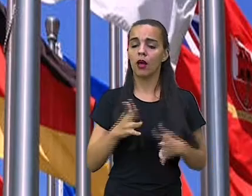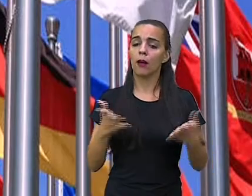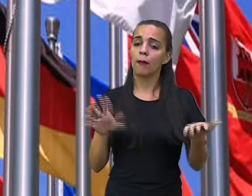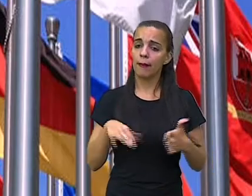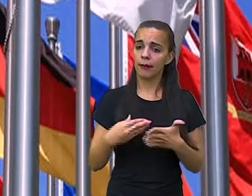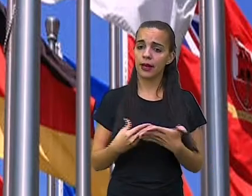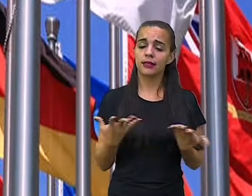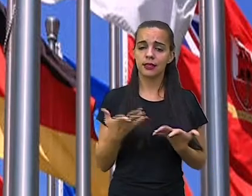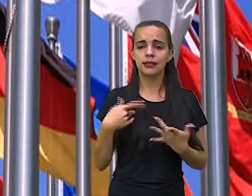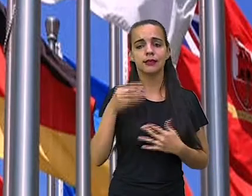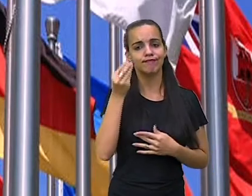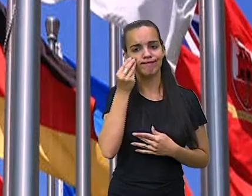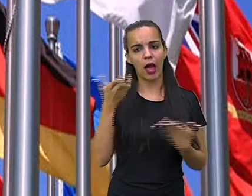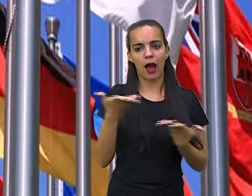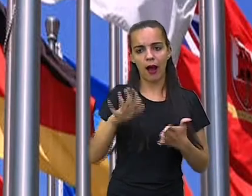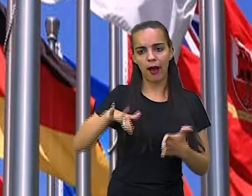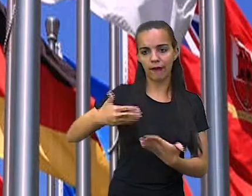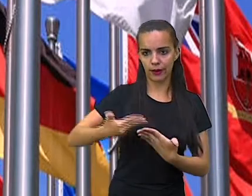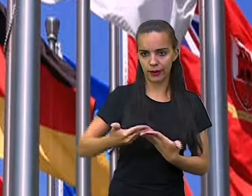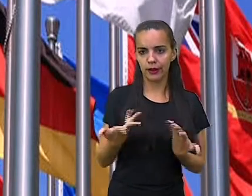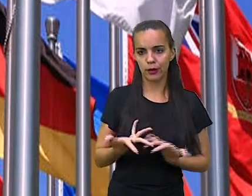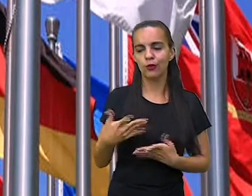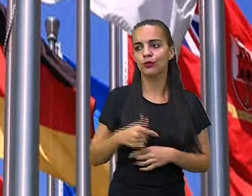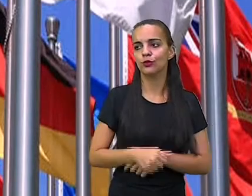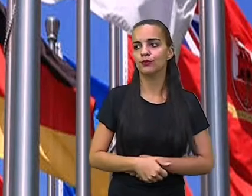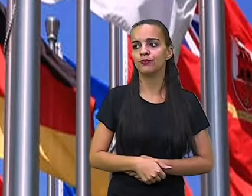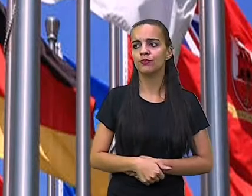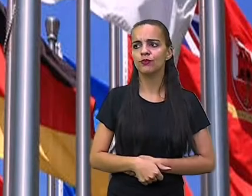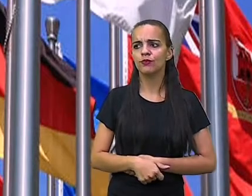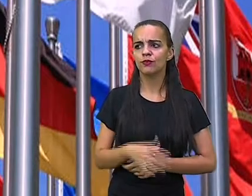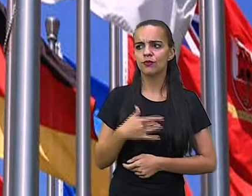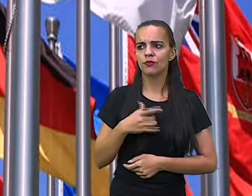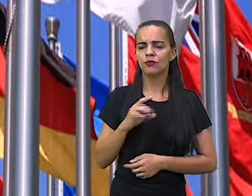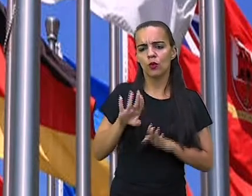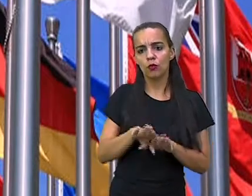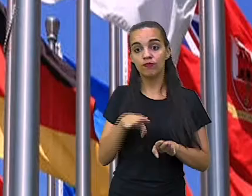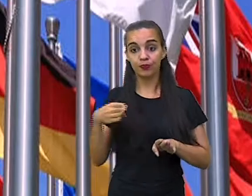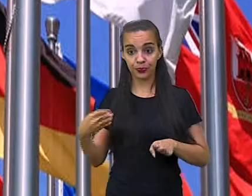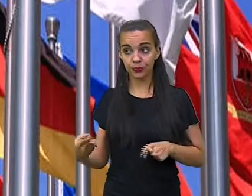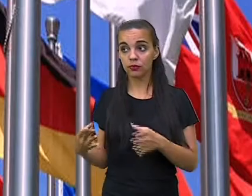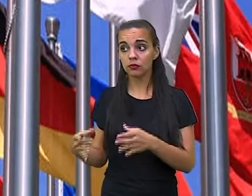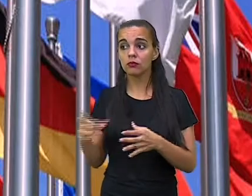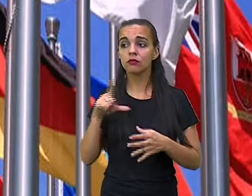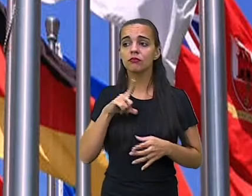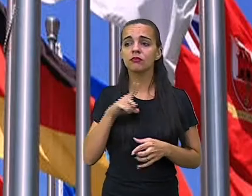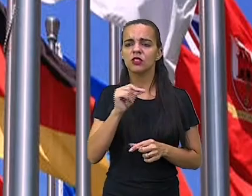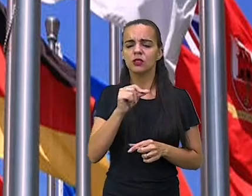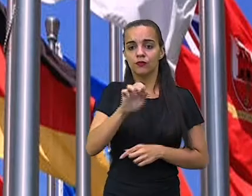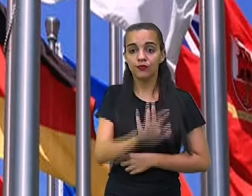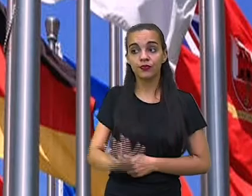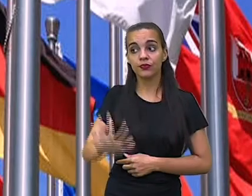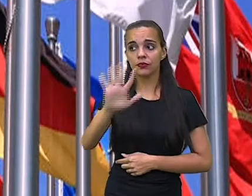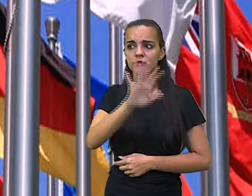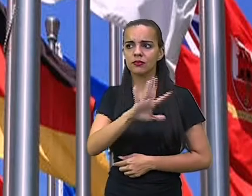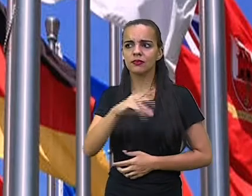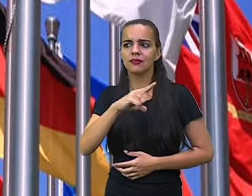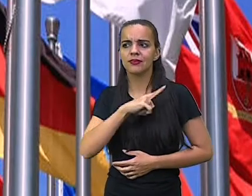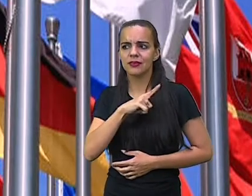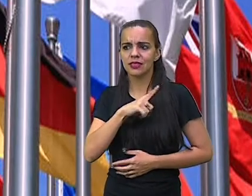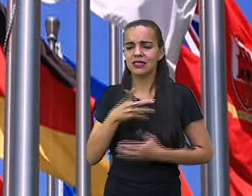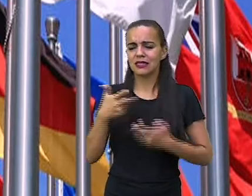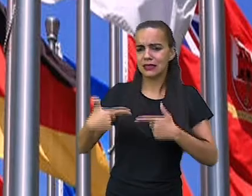para fins estratégicos como as guerras. Por outro lado, É o nacionalismo que irá